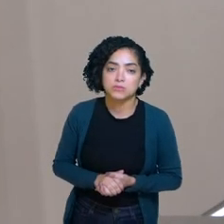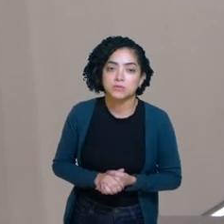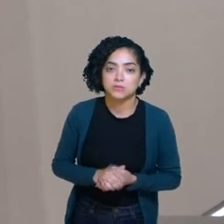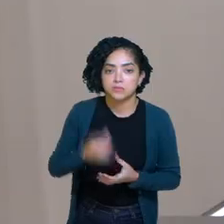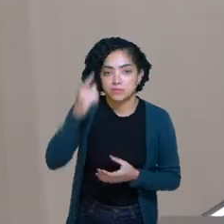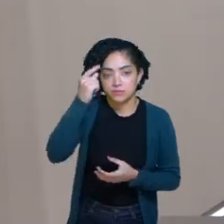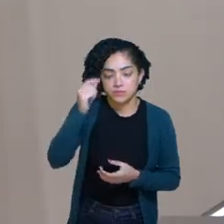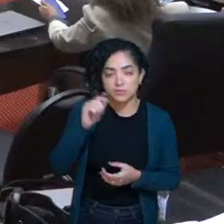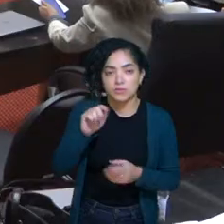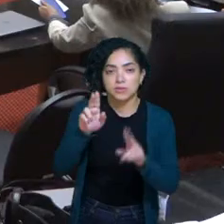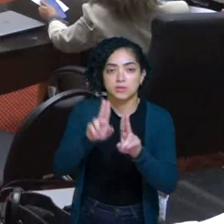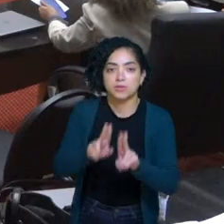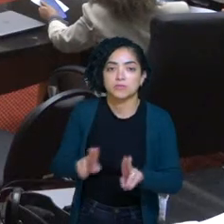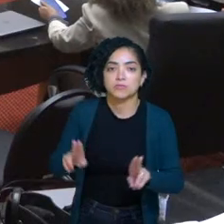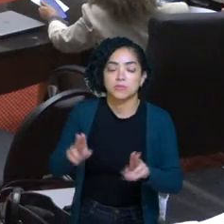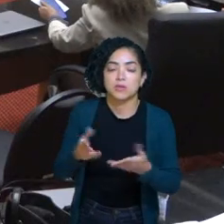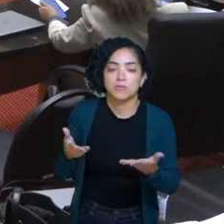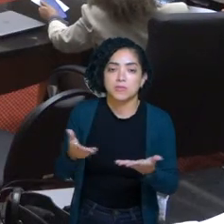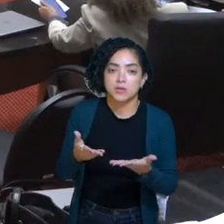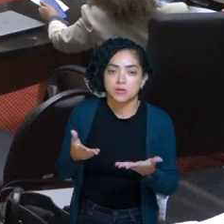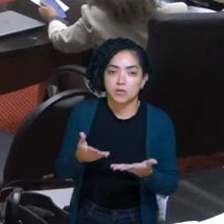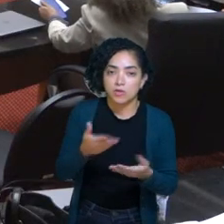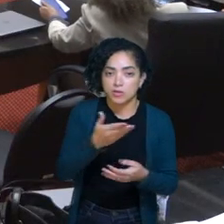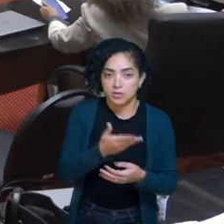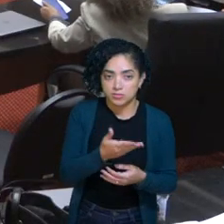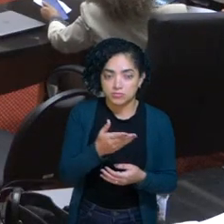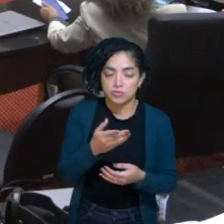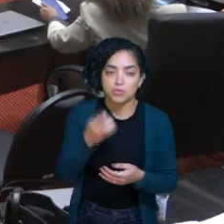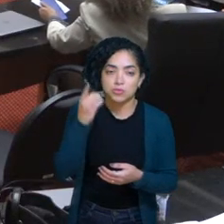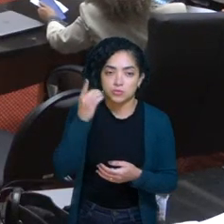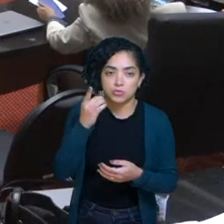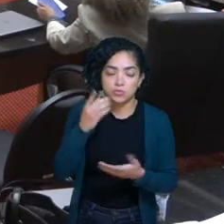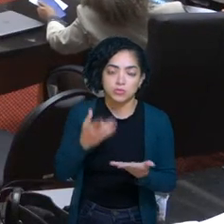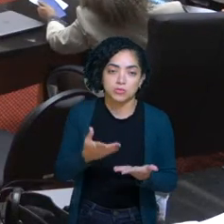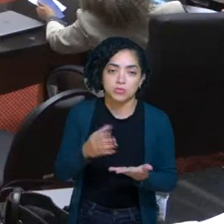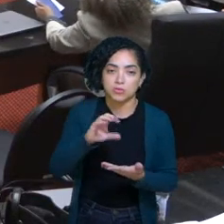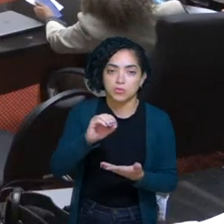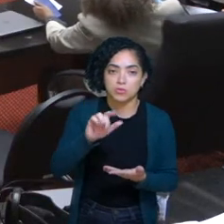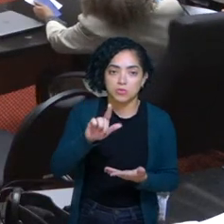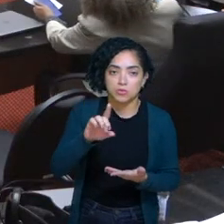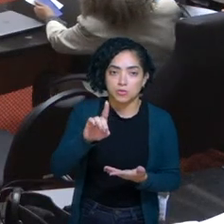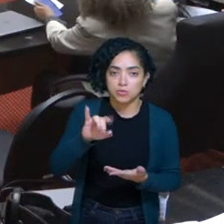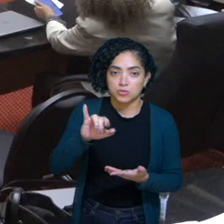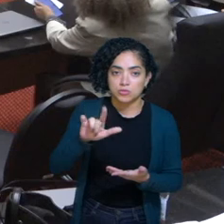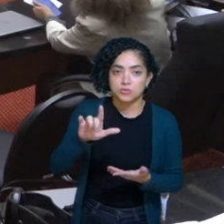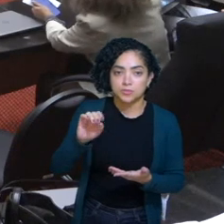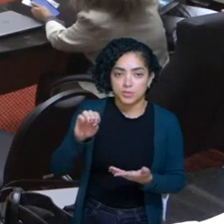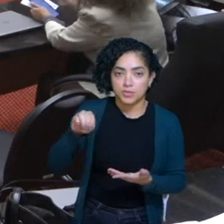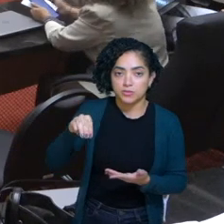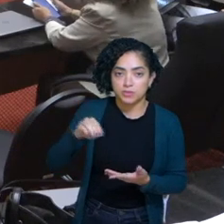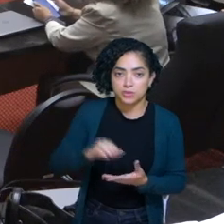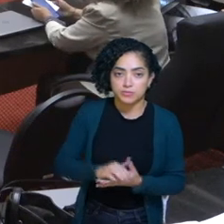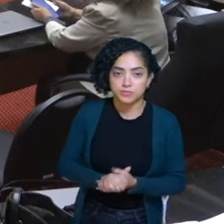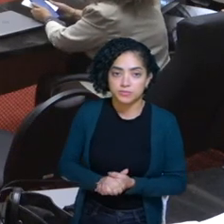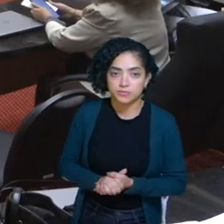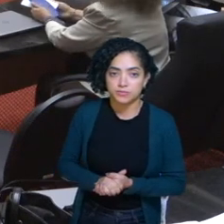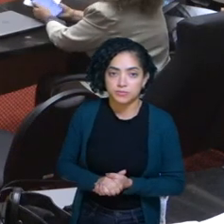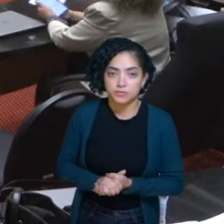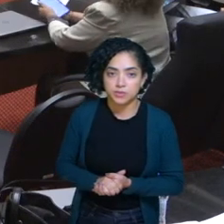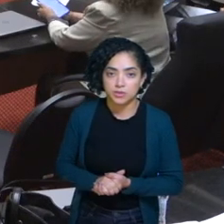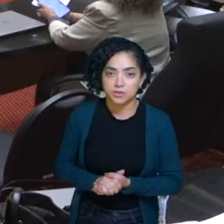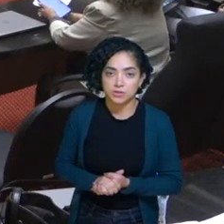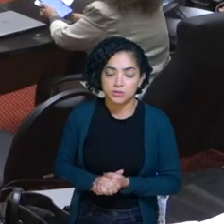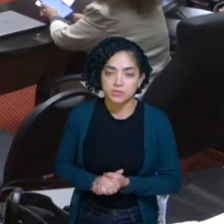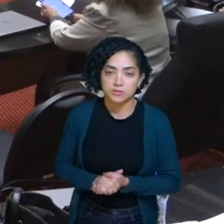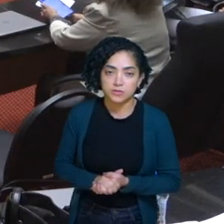Santa Catarina para coordenar tem a palavra neste momento Dr Odilon muito bem